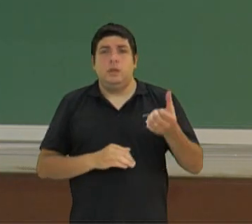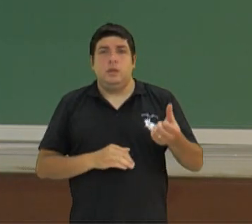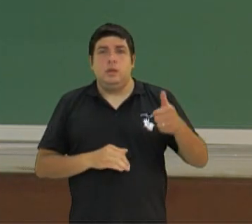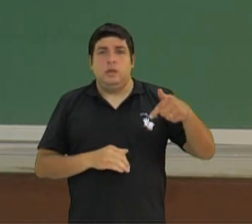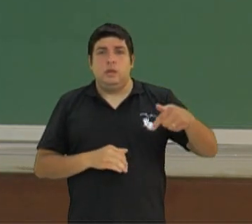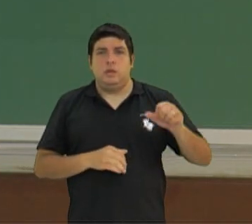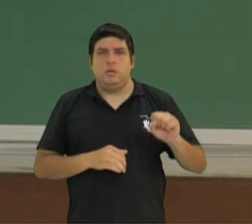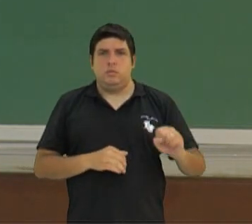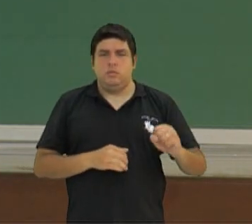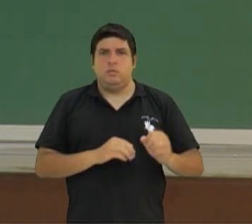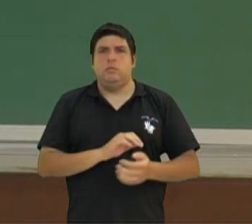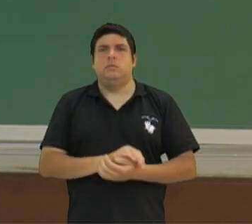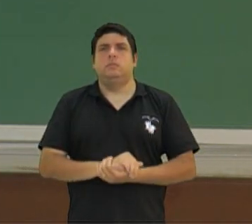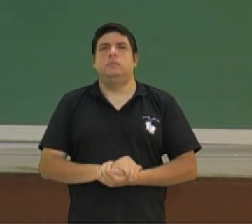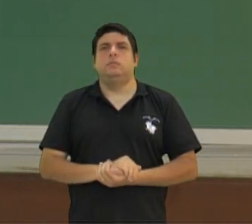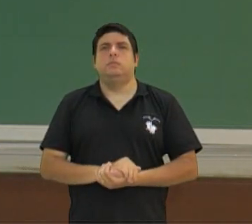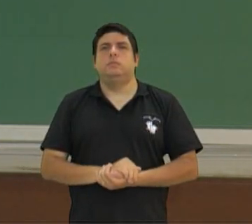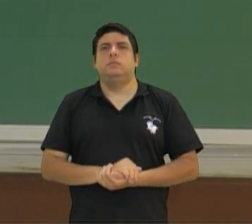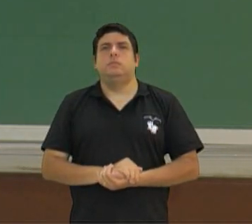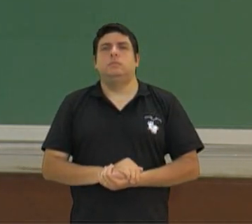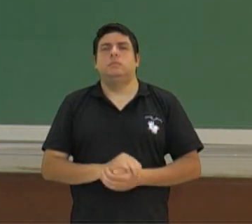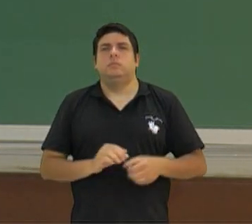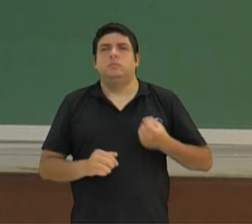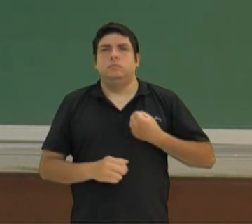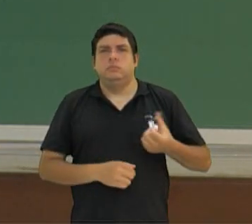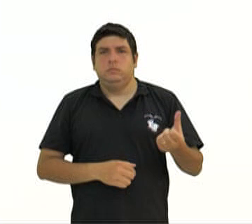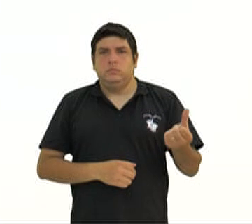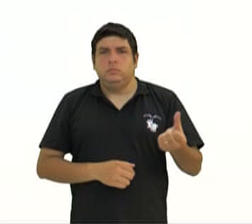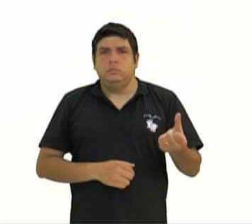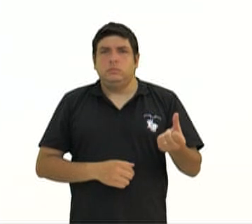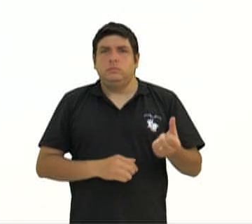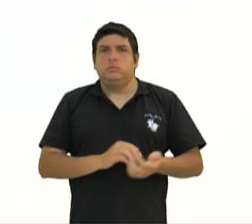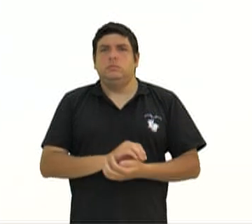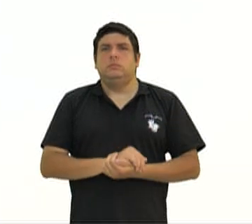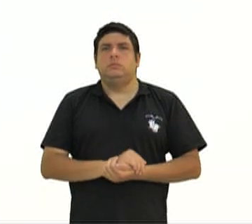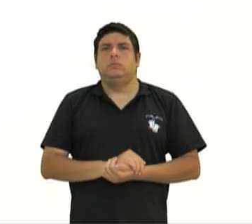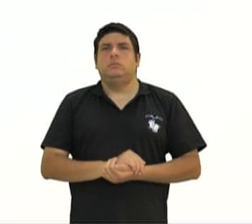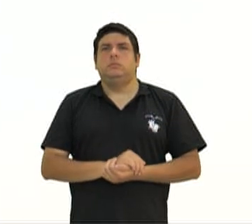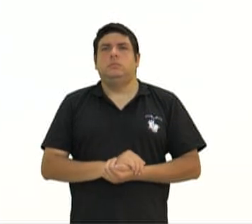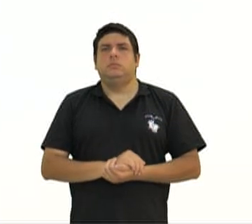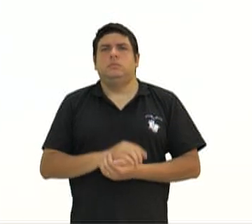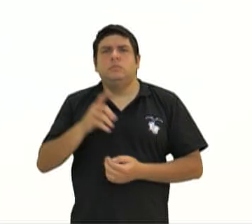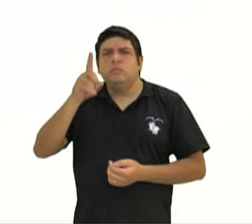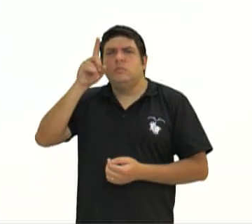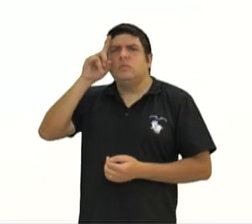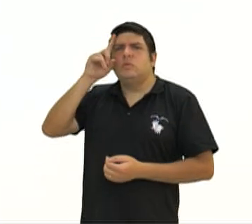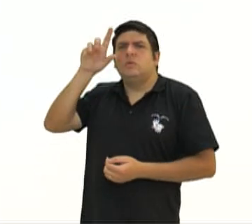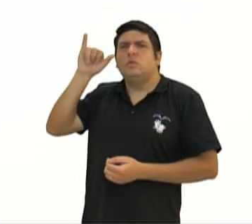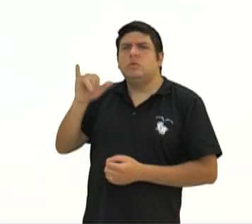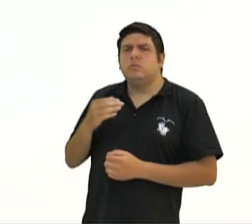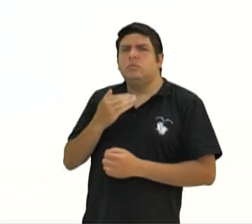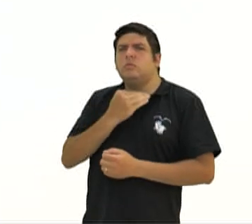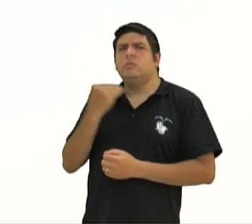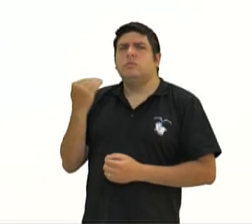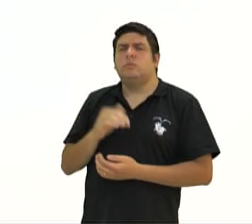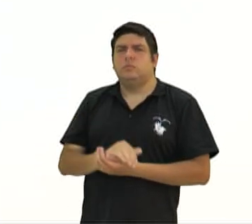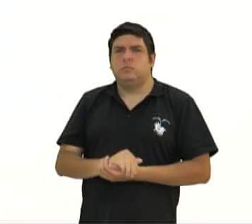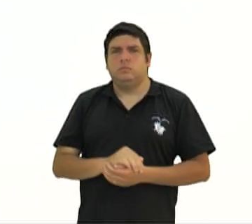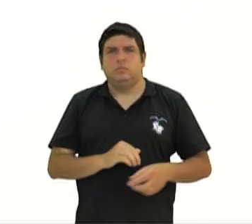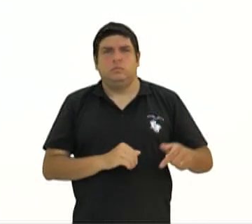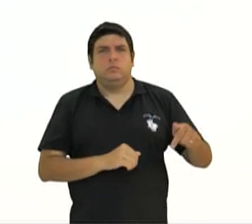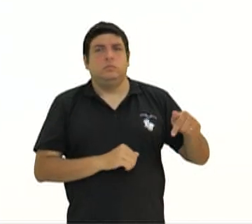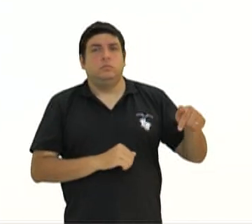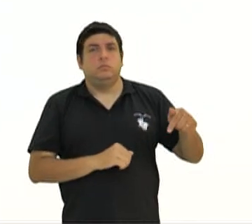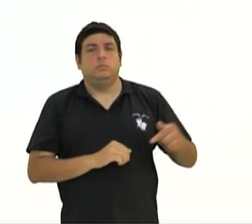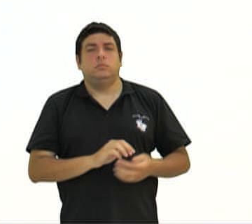agora desse pedaço que está aqui. Number 6. When was he killed? Quando que ele foi morto? 7. What